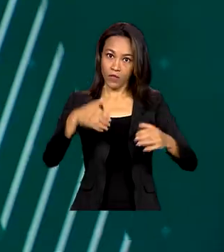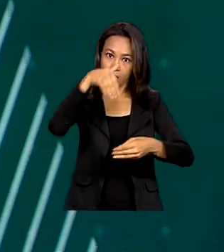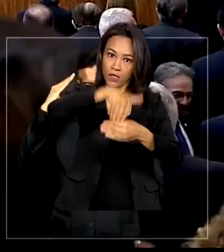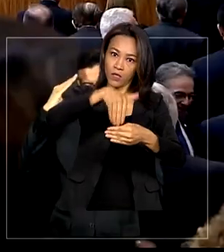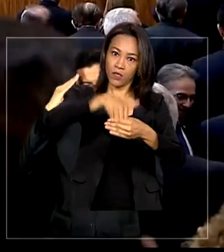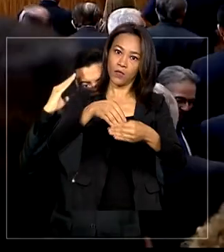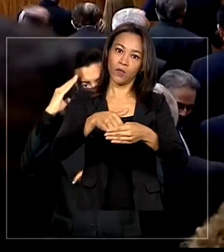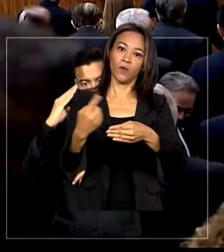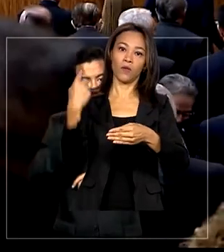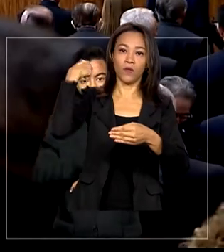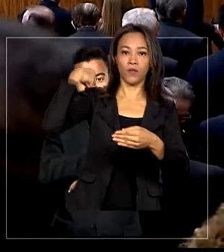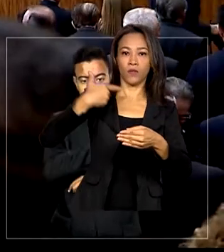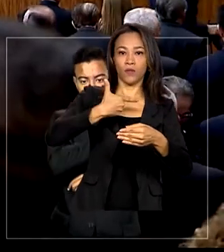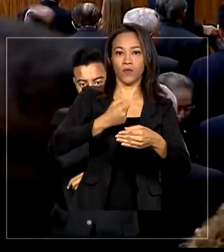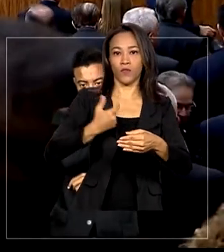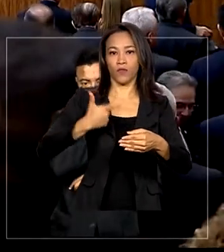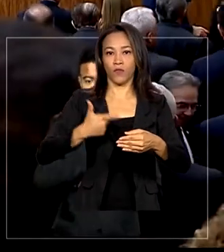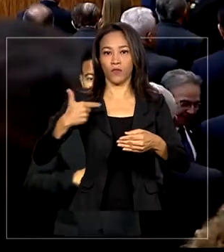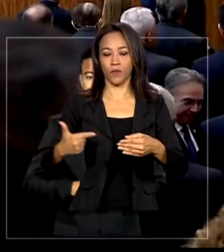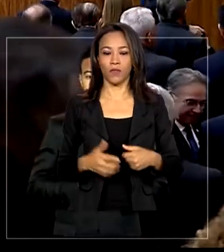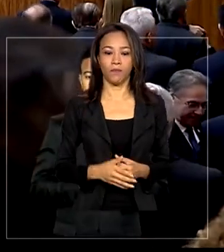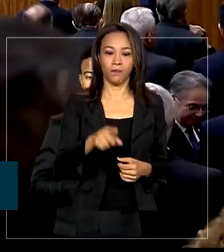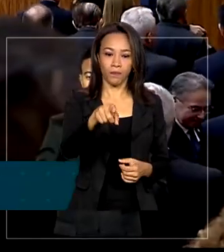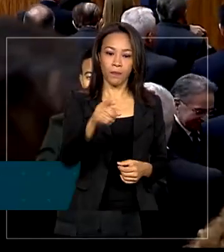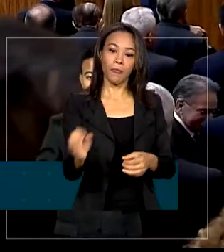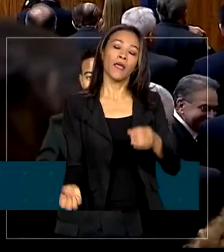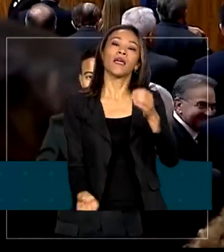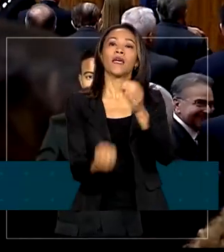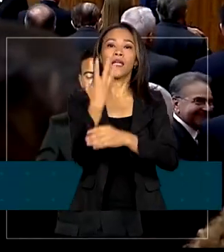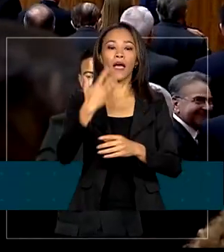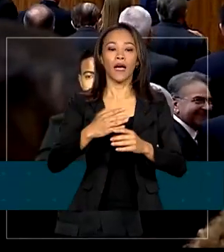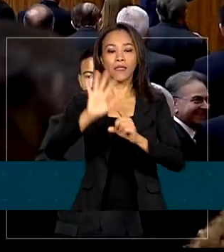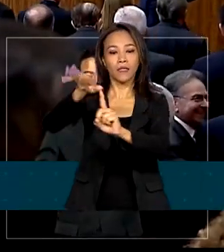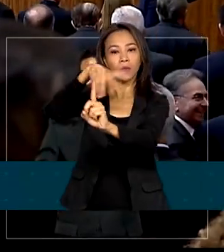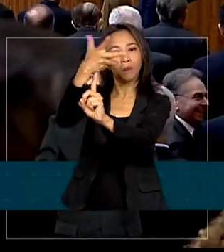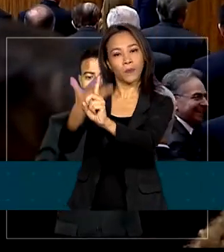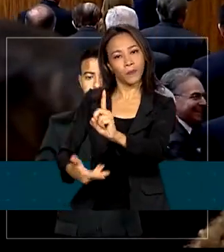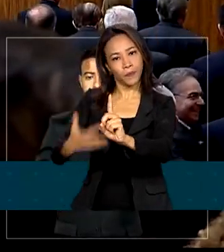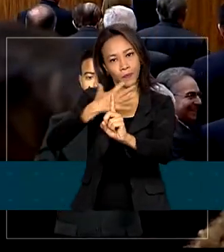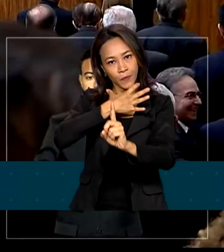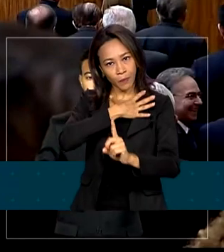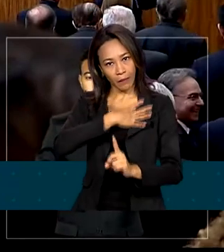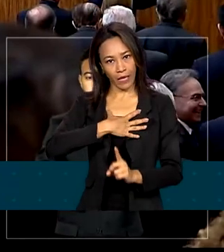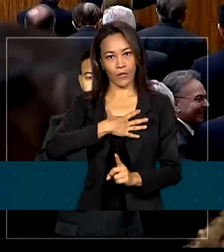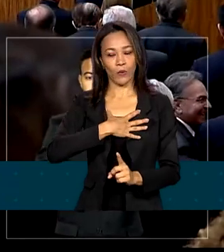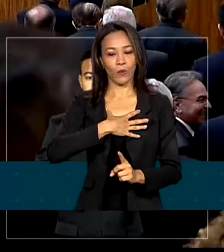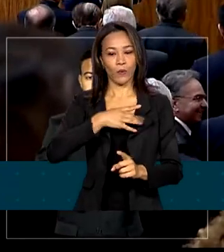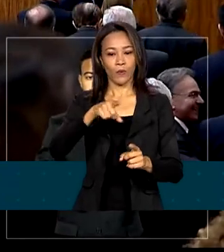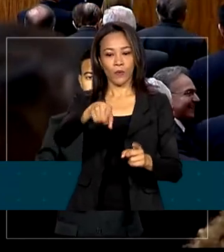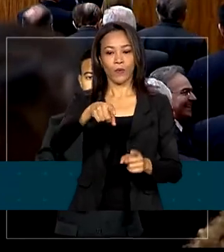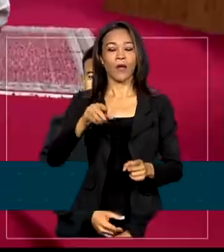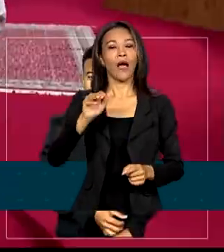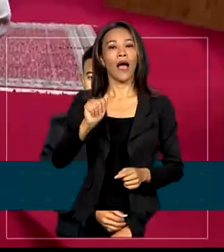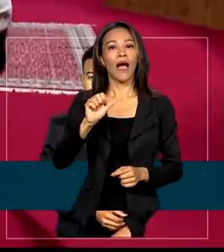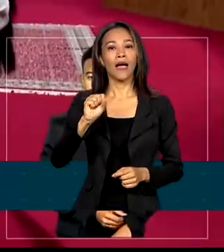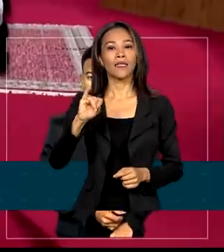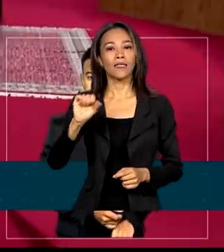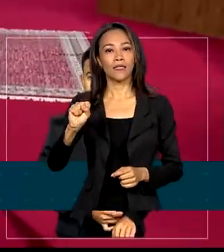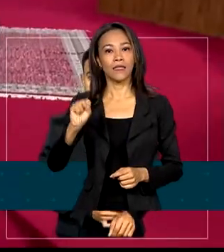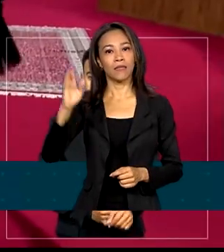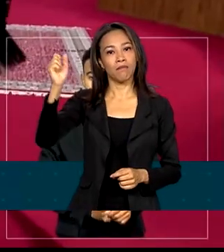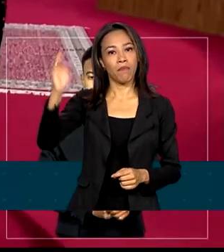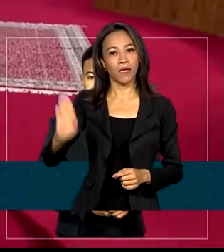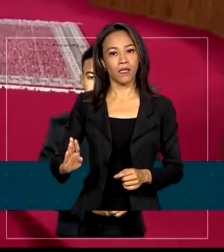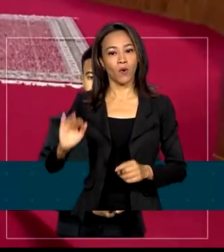2022. Criada em 2015, a Ordem do Mérito do Tribunal Superior Eleitoral, Assis Brasil,